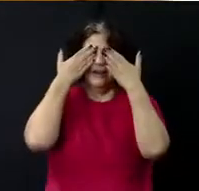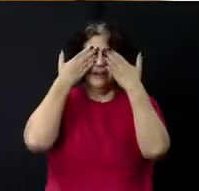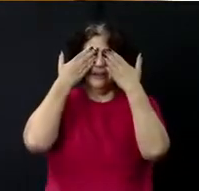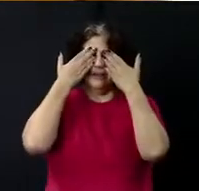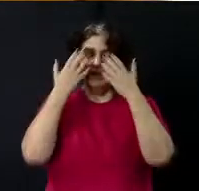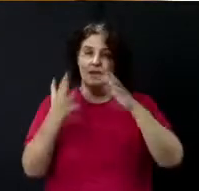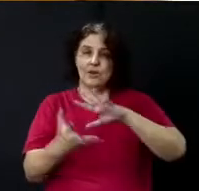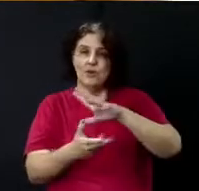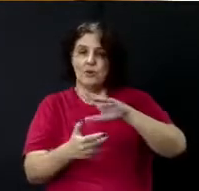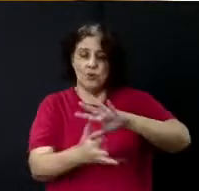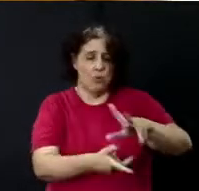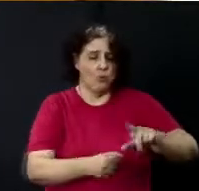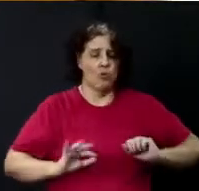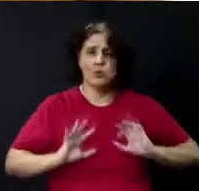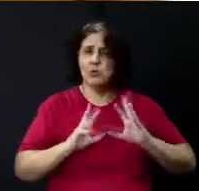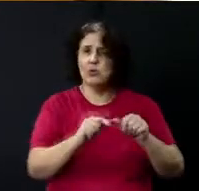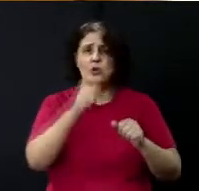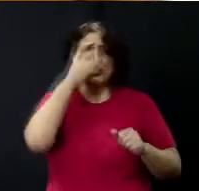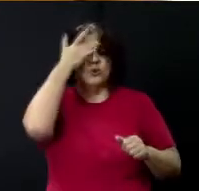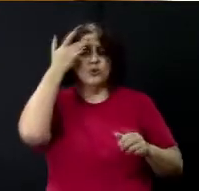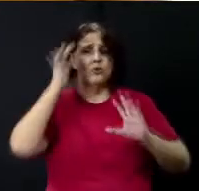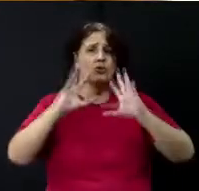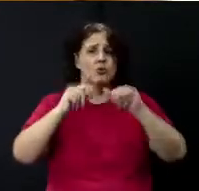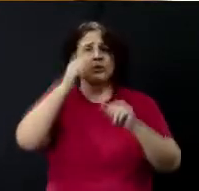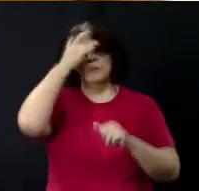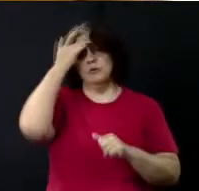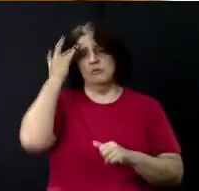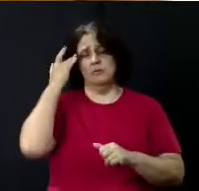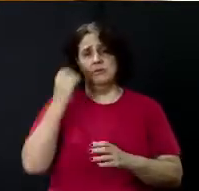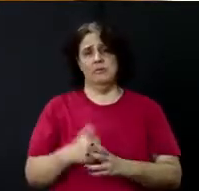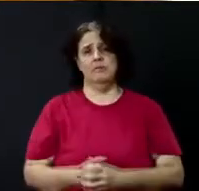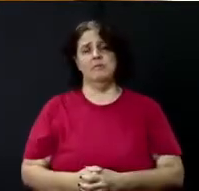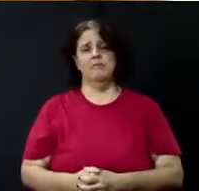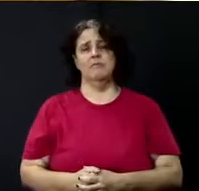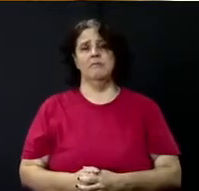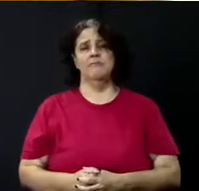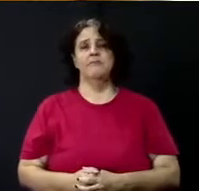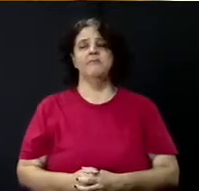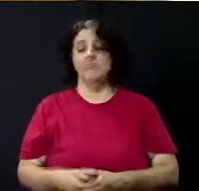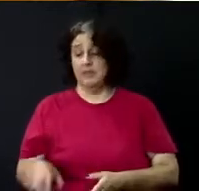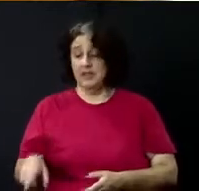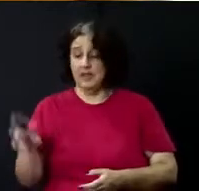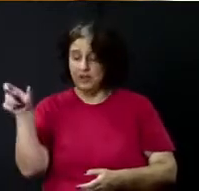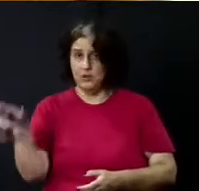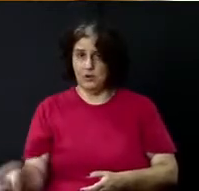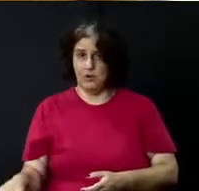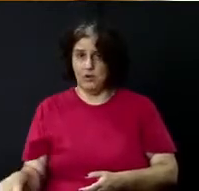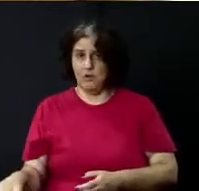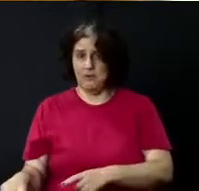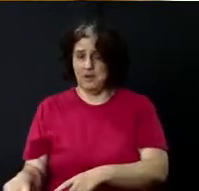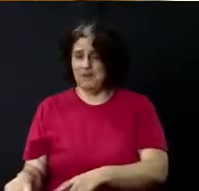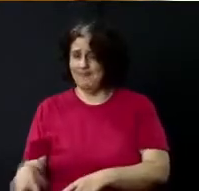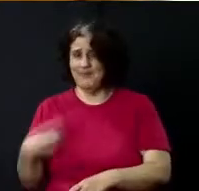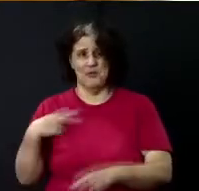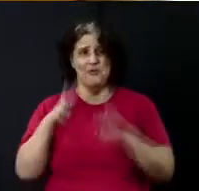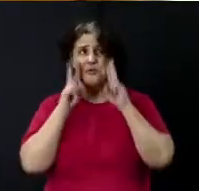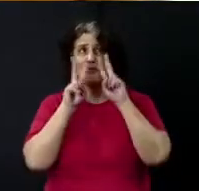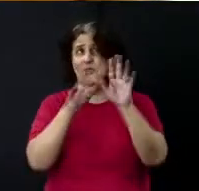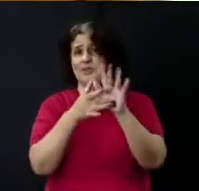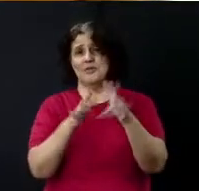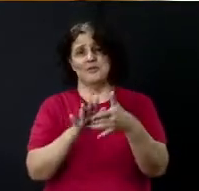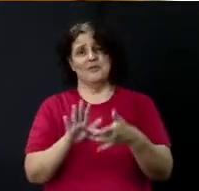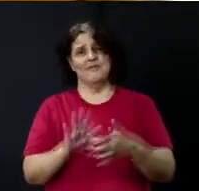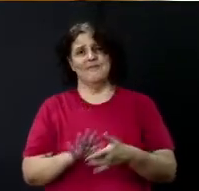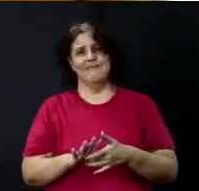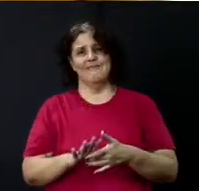a não condição de ver a glória de Deus. Este homem não via a Jesus. Enquanto ele